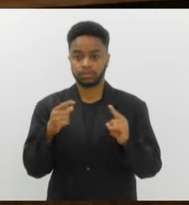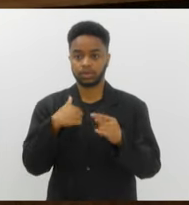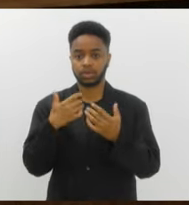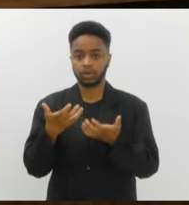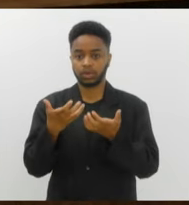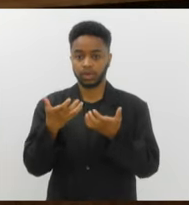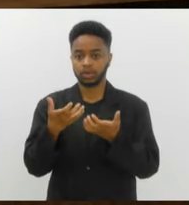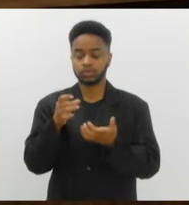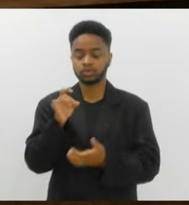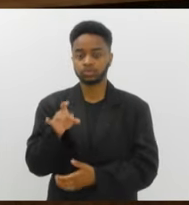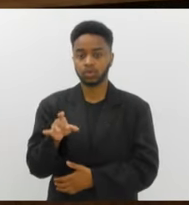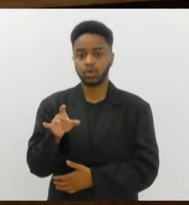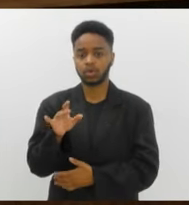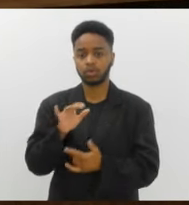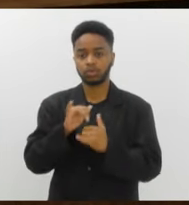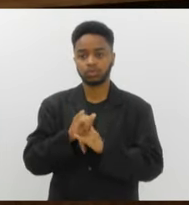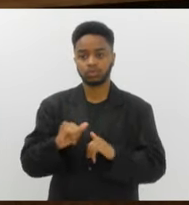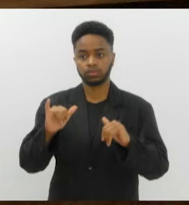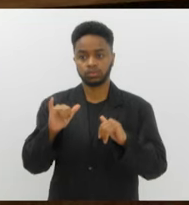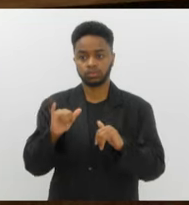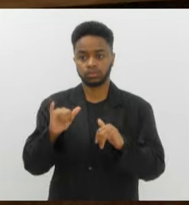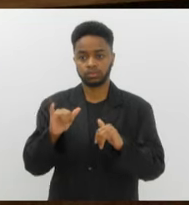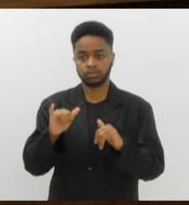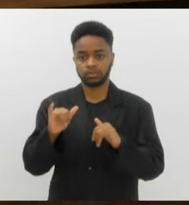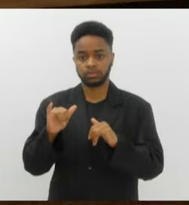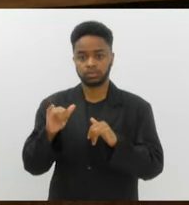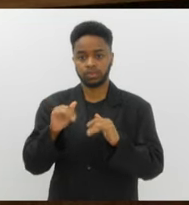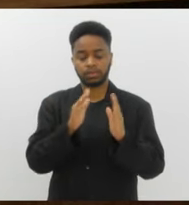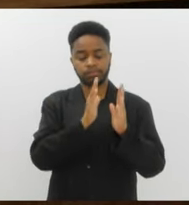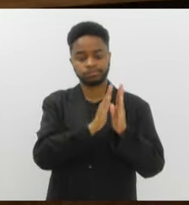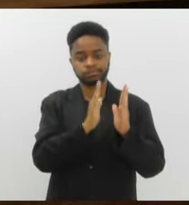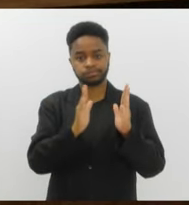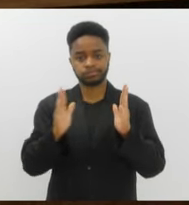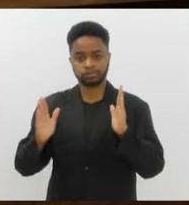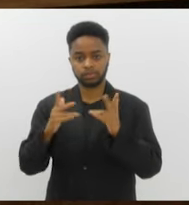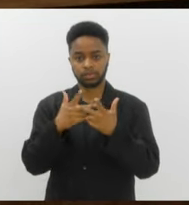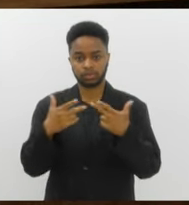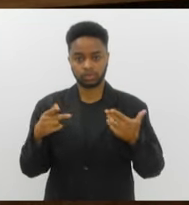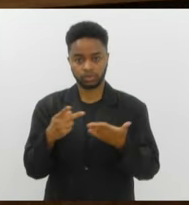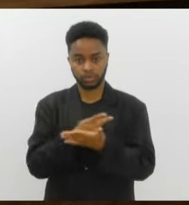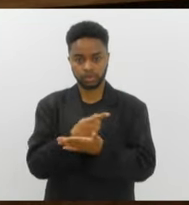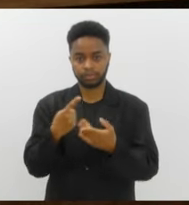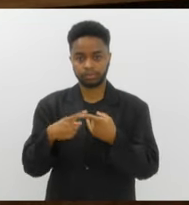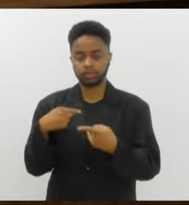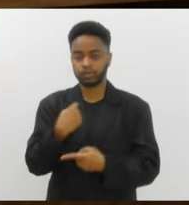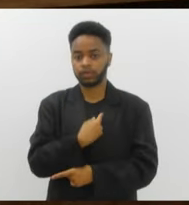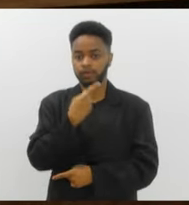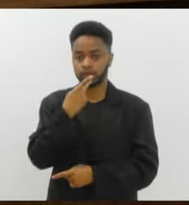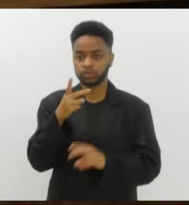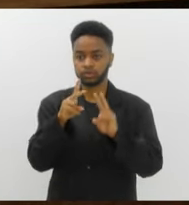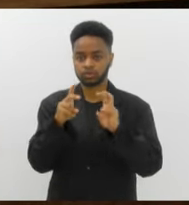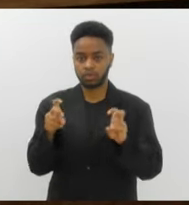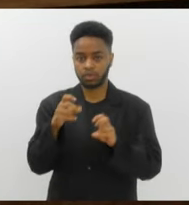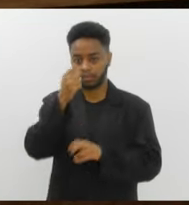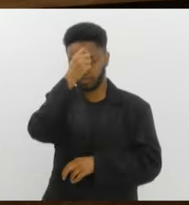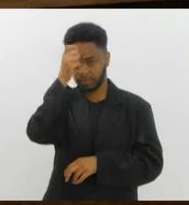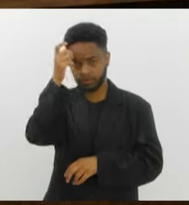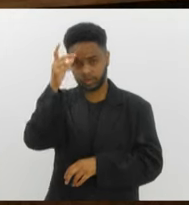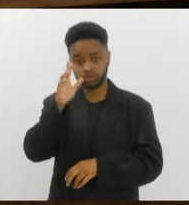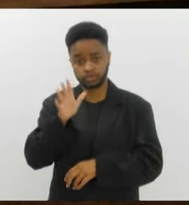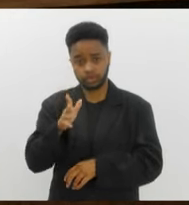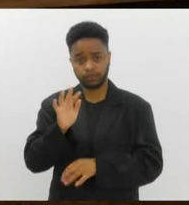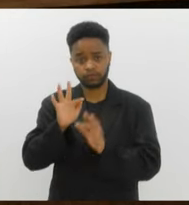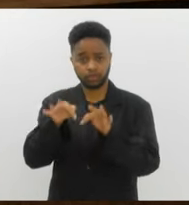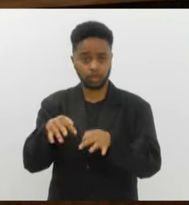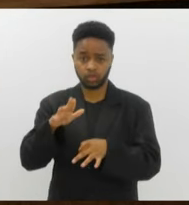ter trazido aqui a cronologia desses fatos, porque nós estamos falando aqui de um prefeito derrotado que está chegando ao fim, nunca vai